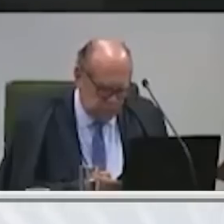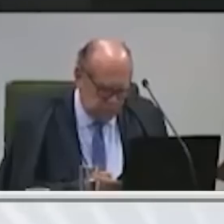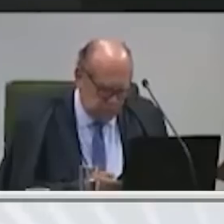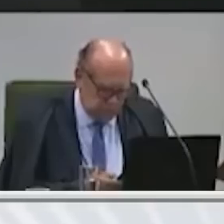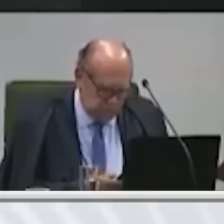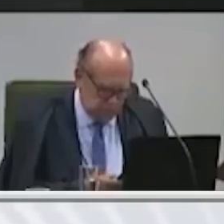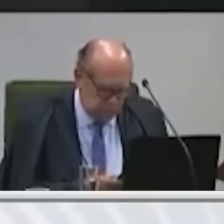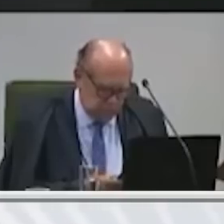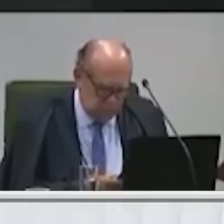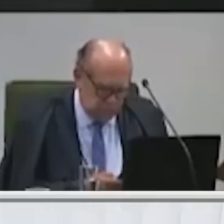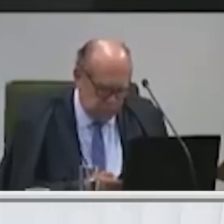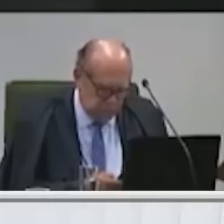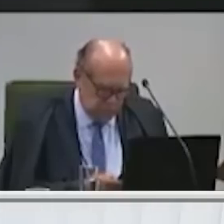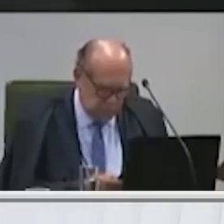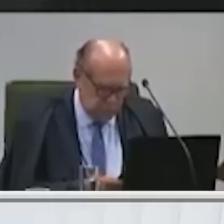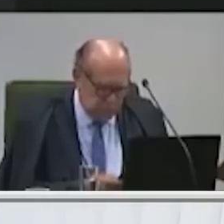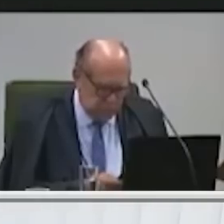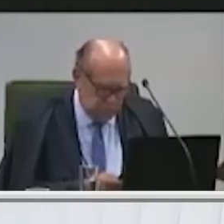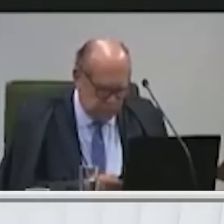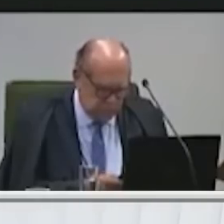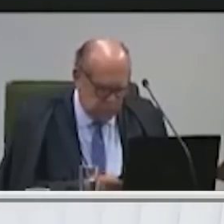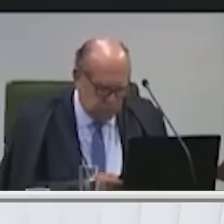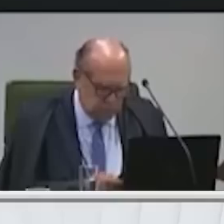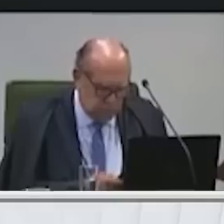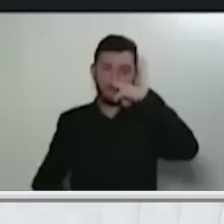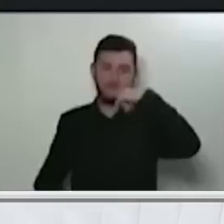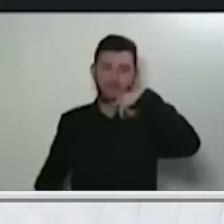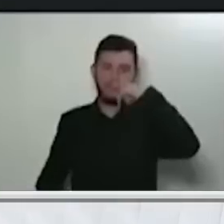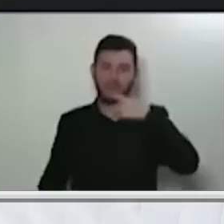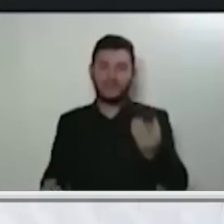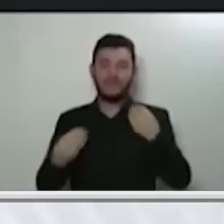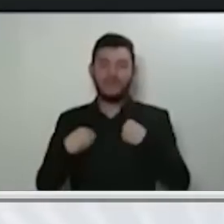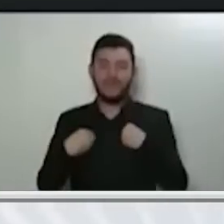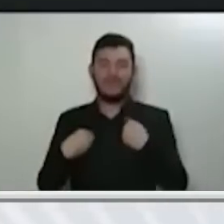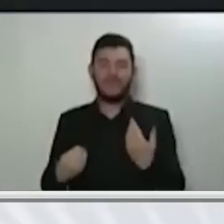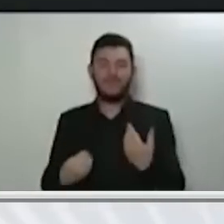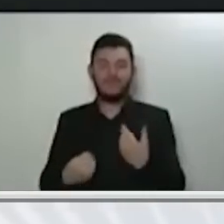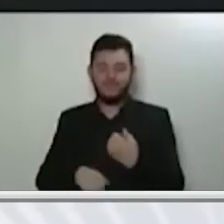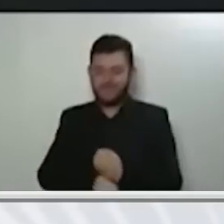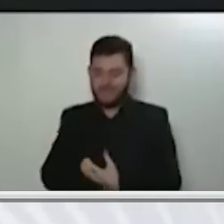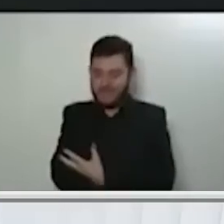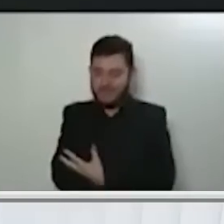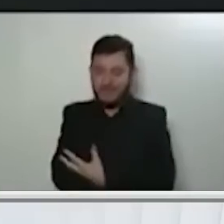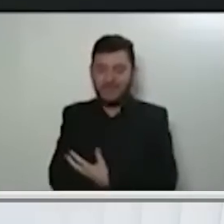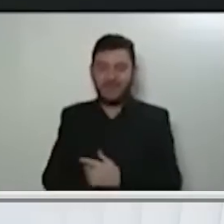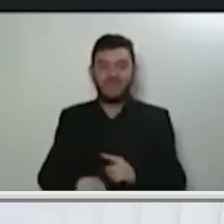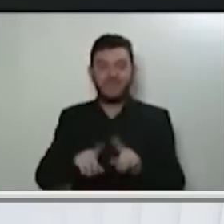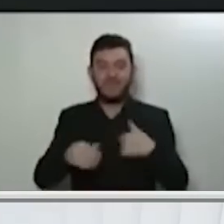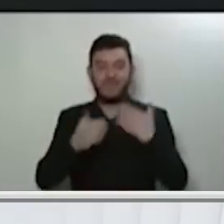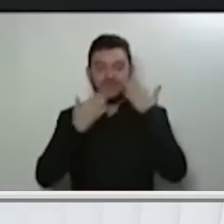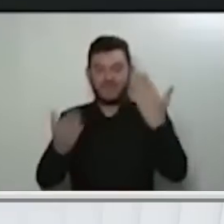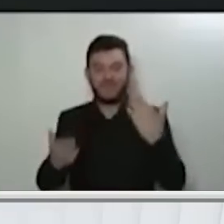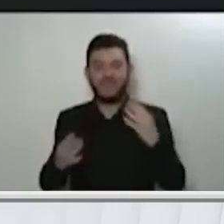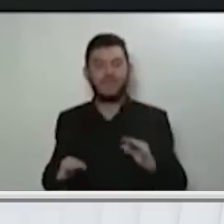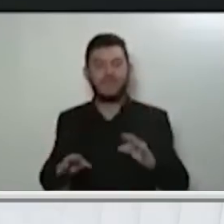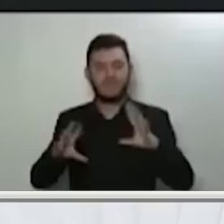pedindo para que estivesse comigo na construção desse relatório. Então, isso foi passado para ele também,